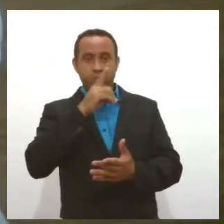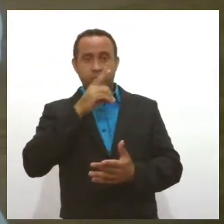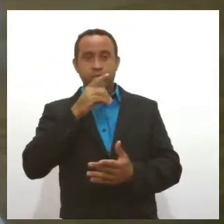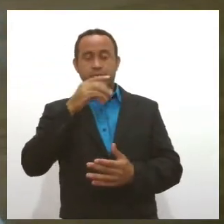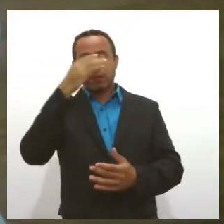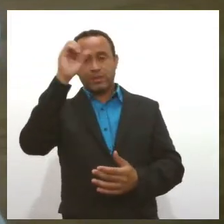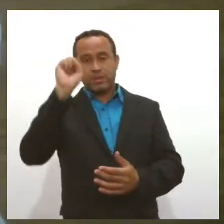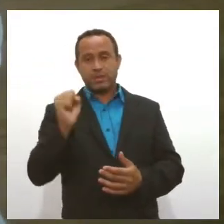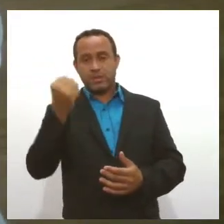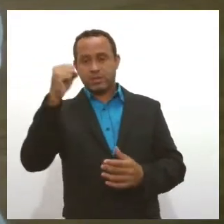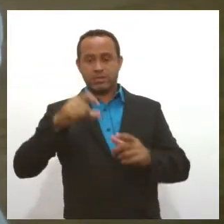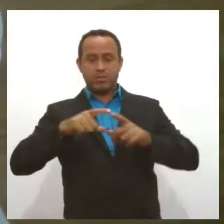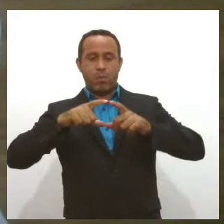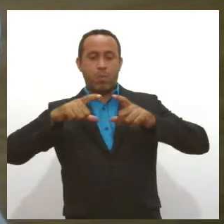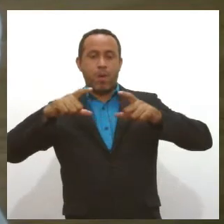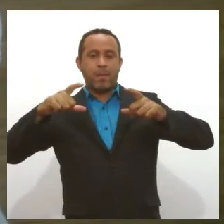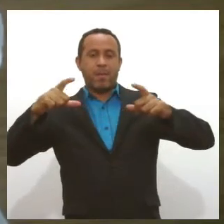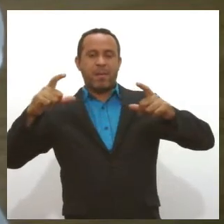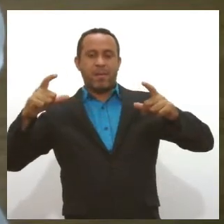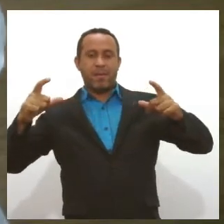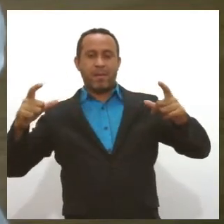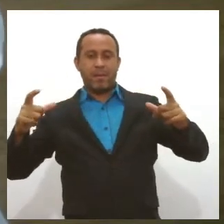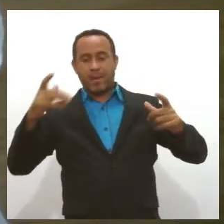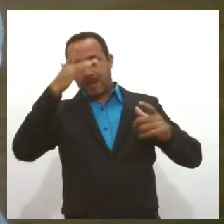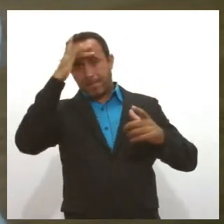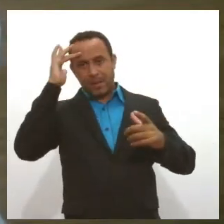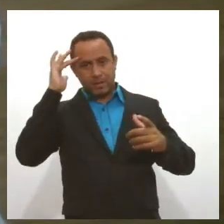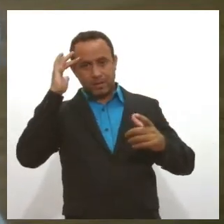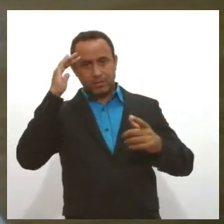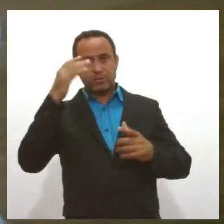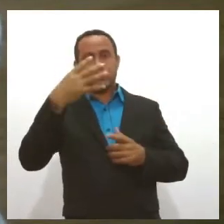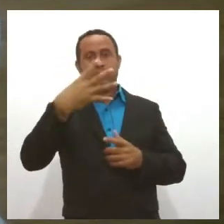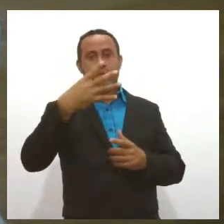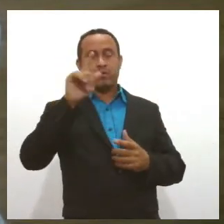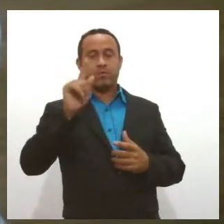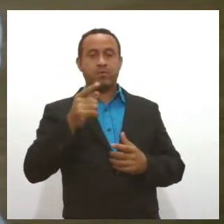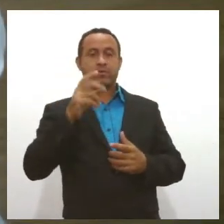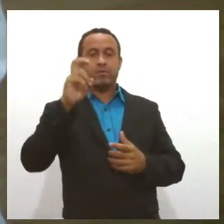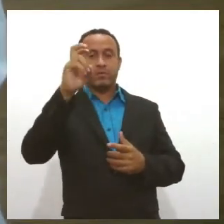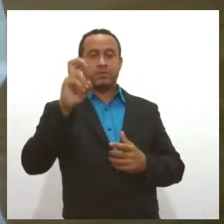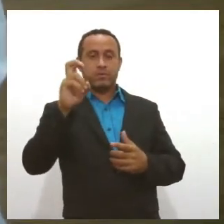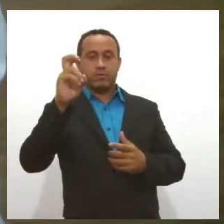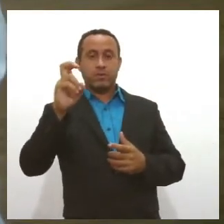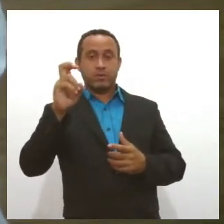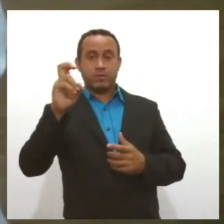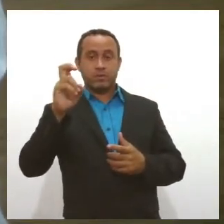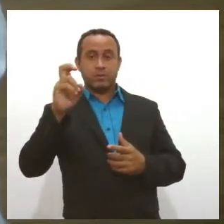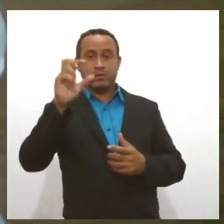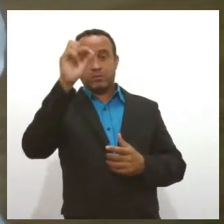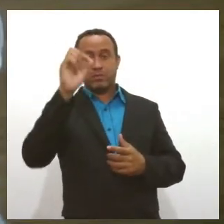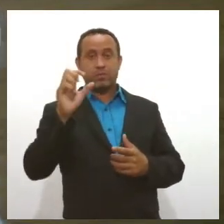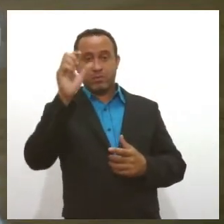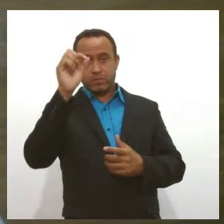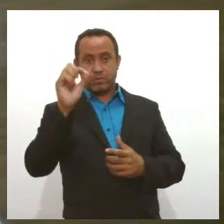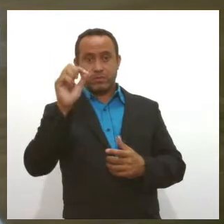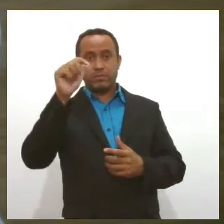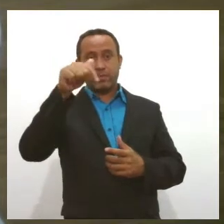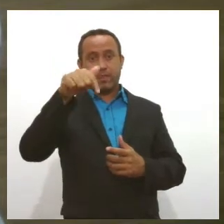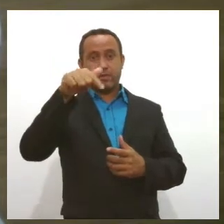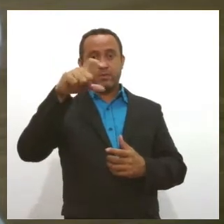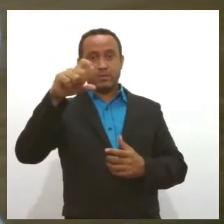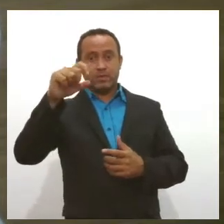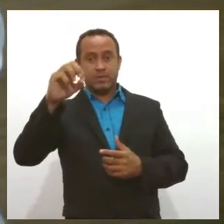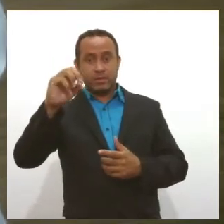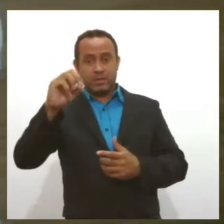Sergipe cresceu bastante, cresceu em torno de 4,55%, equivalente aí a 70 mil